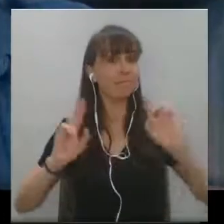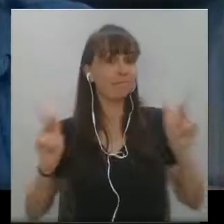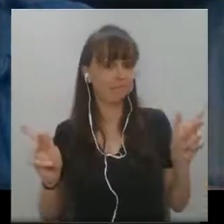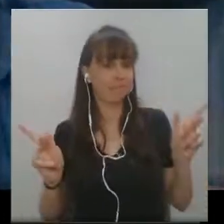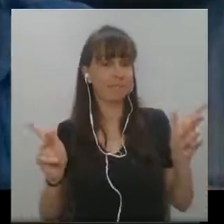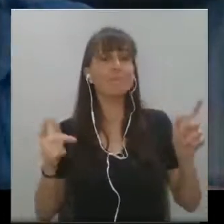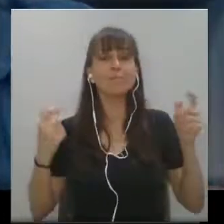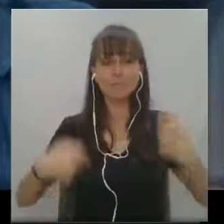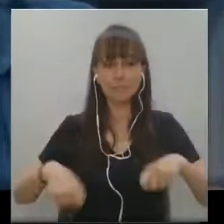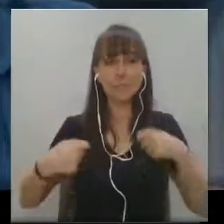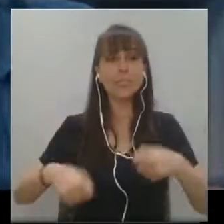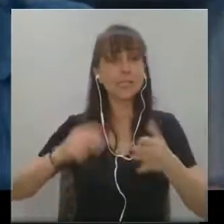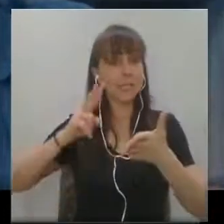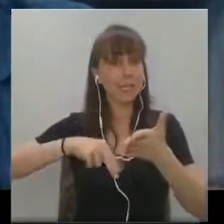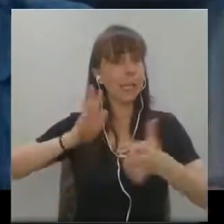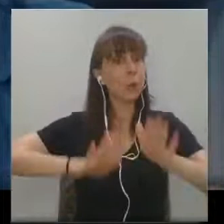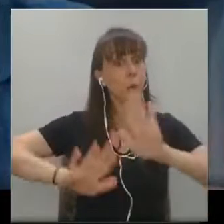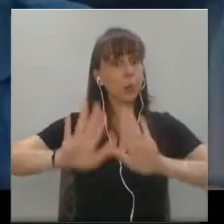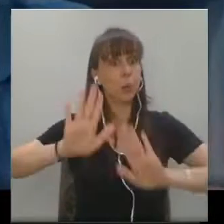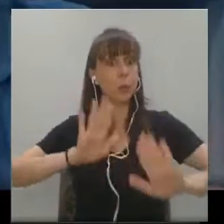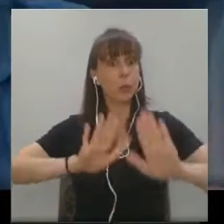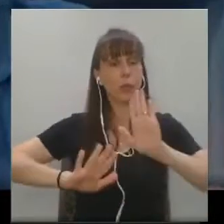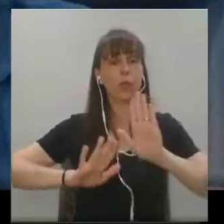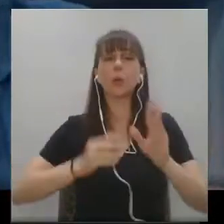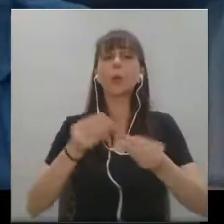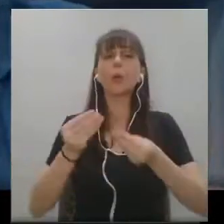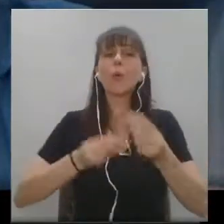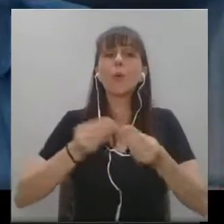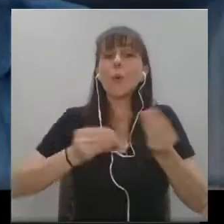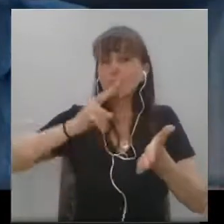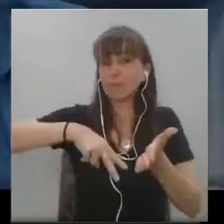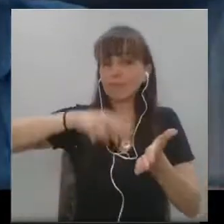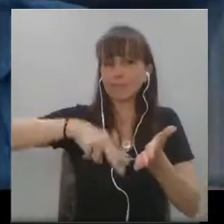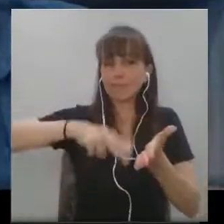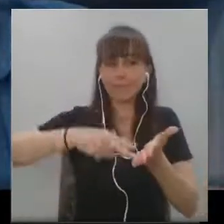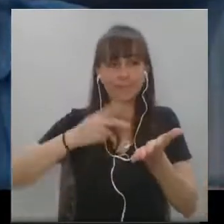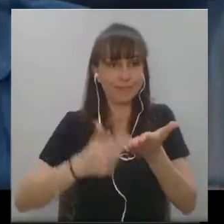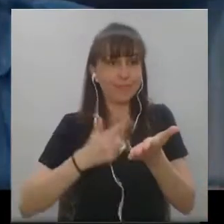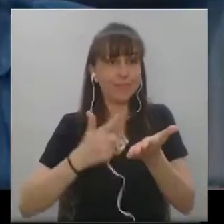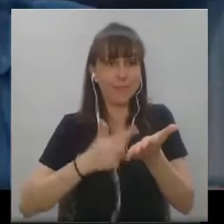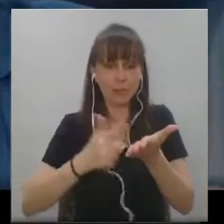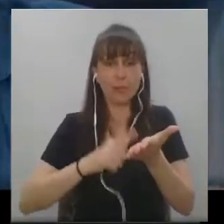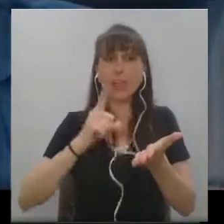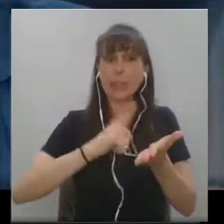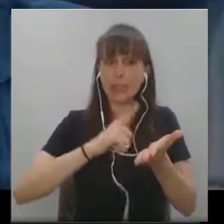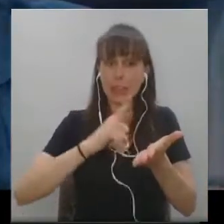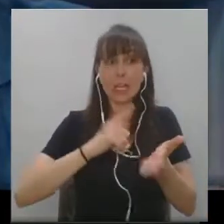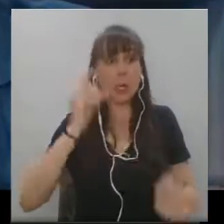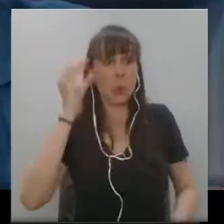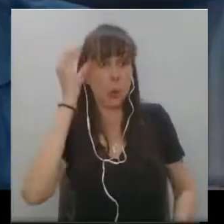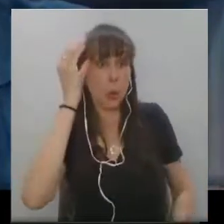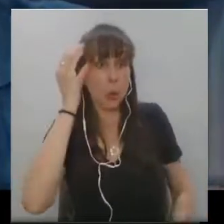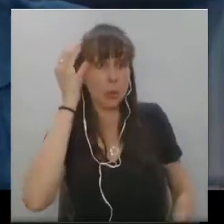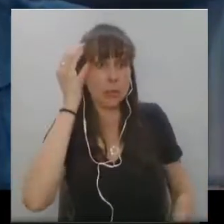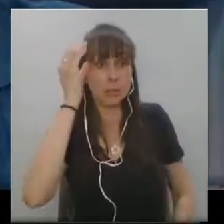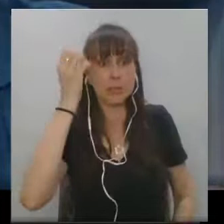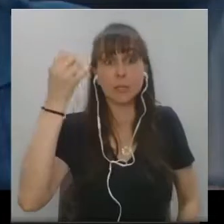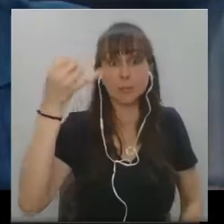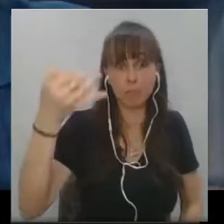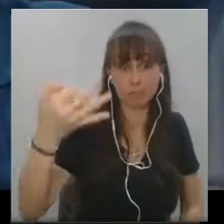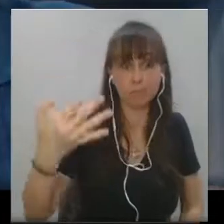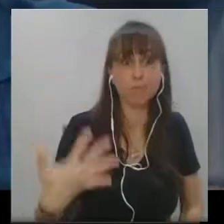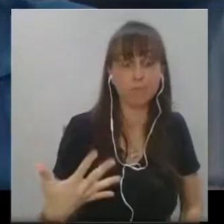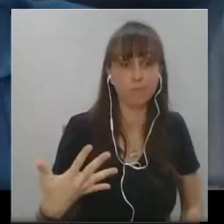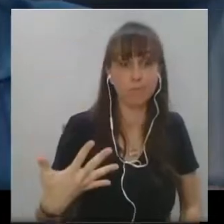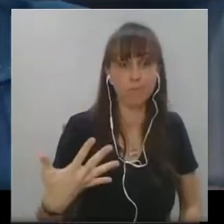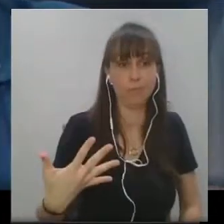com certo cuidado. Por isso, o livro Como Ler Livros, do Mortimer Adler, traz essas concepções, né? Primeiramente, fazendo uma leitura superficial da